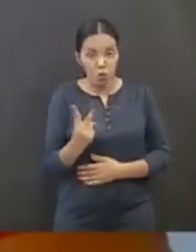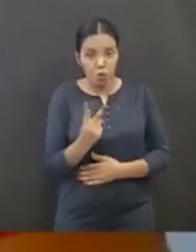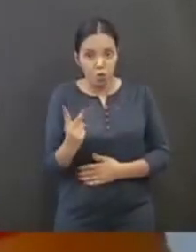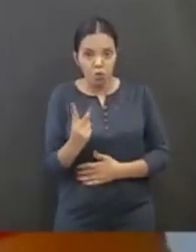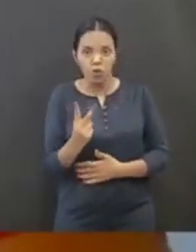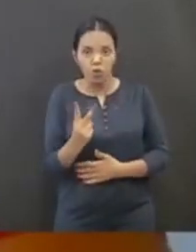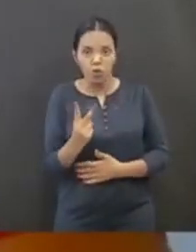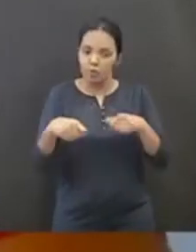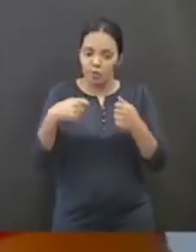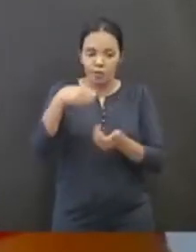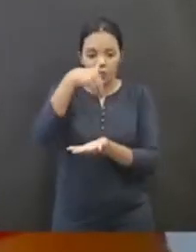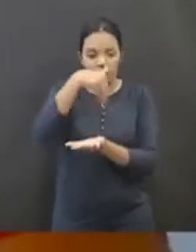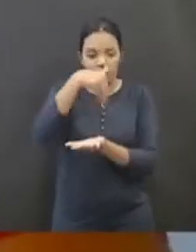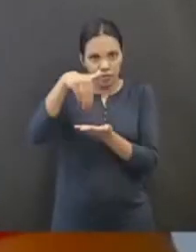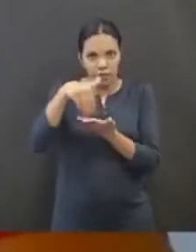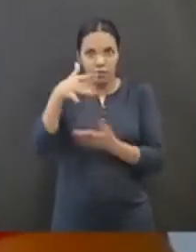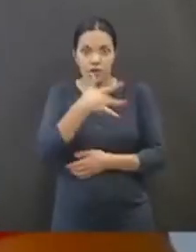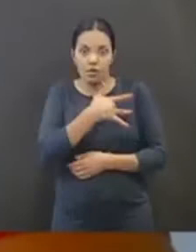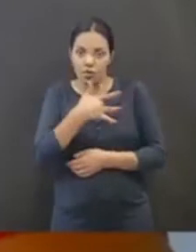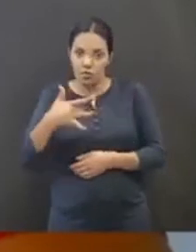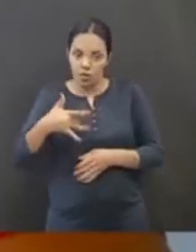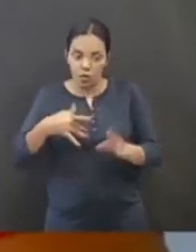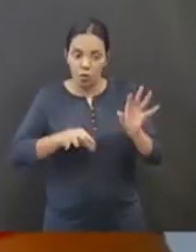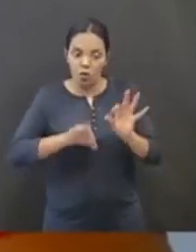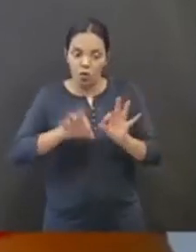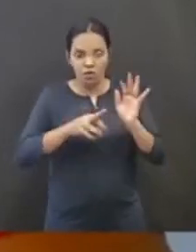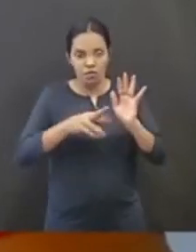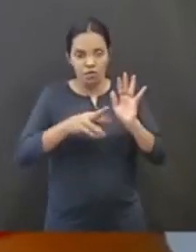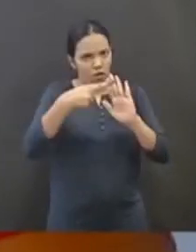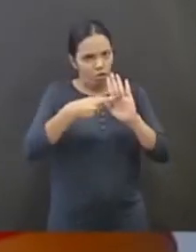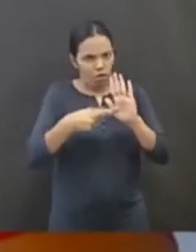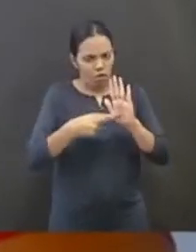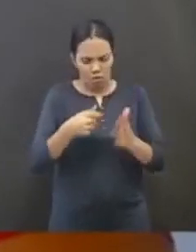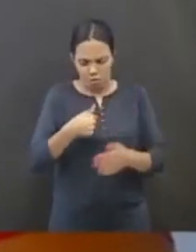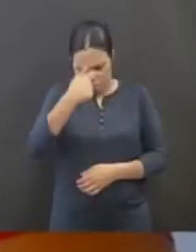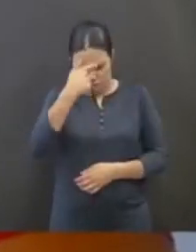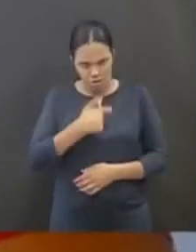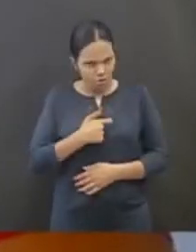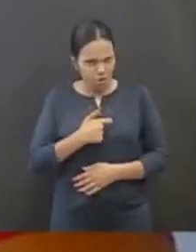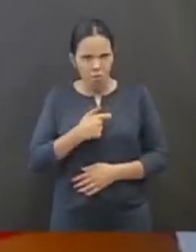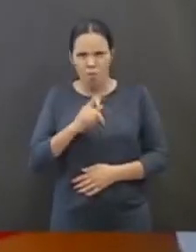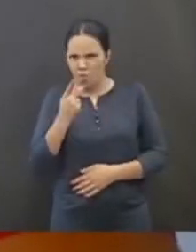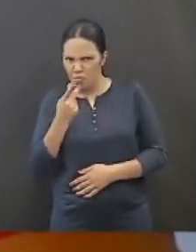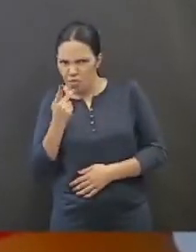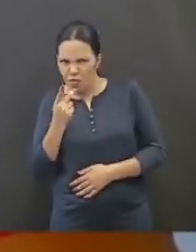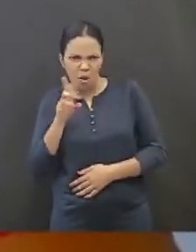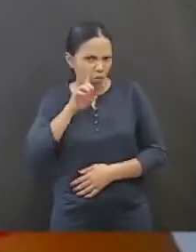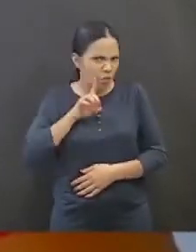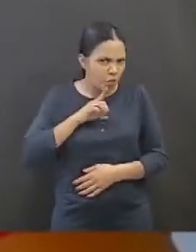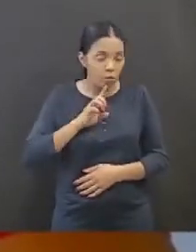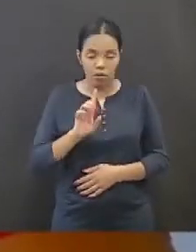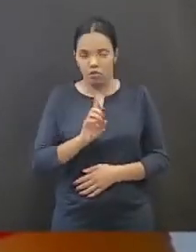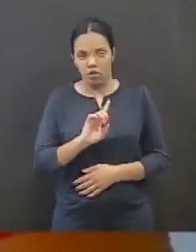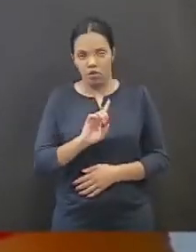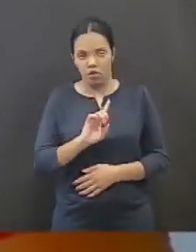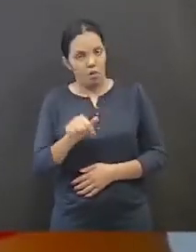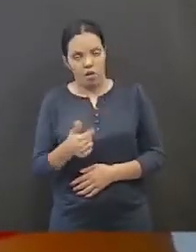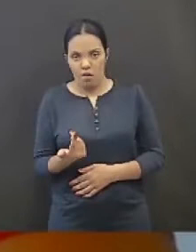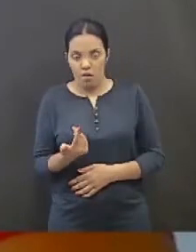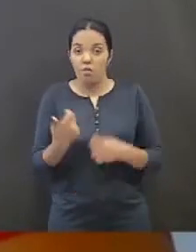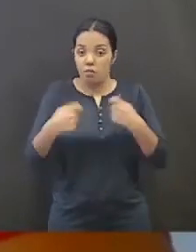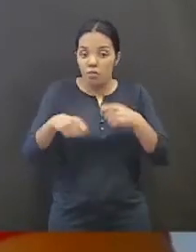quem entende de saúde, não é o Requião Filho, não é o Homero Marquese, não é o Ricardo Arruda, não é o Hussein Bacar que vai